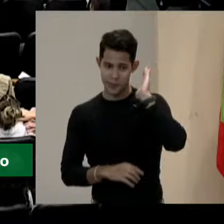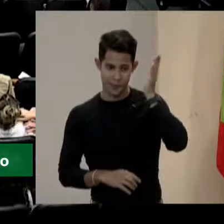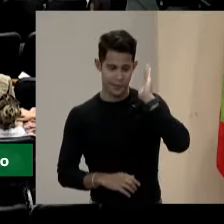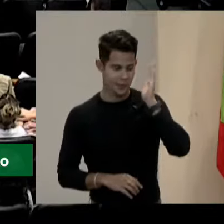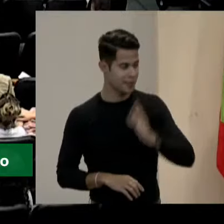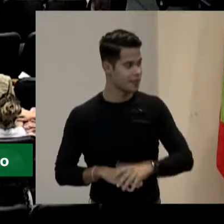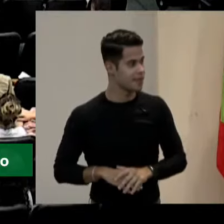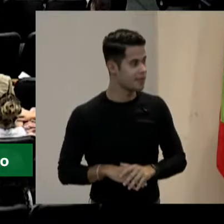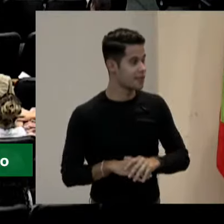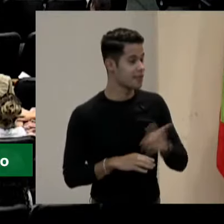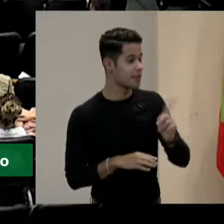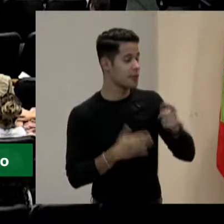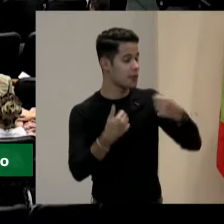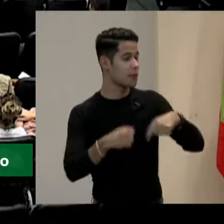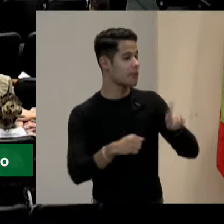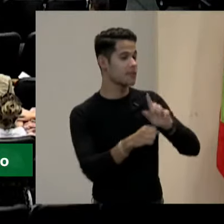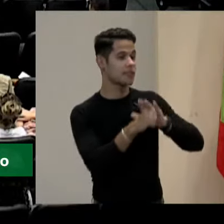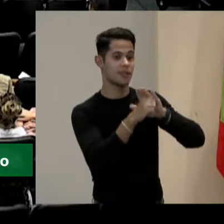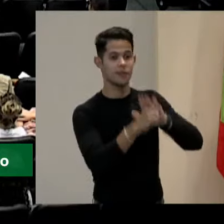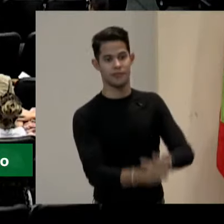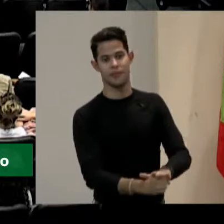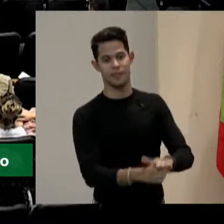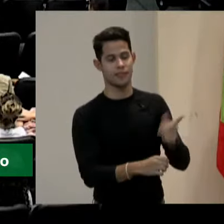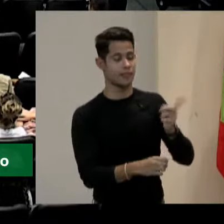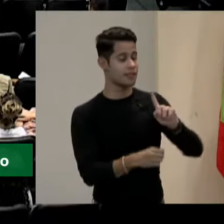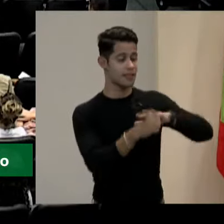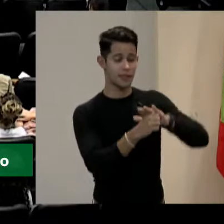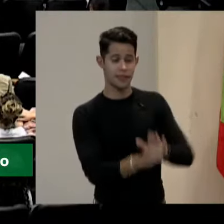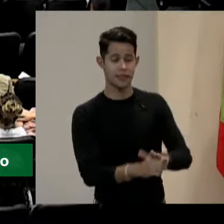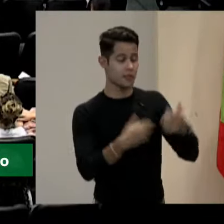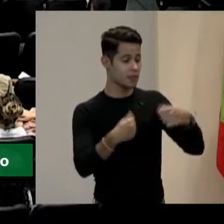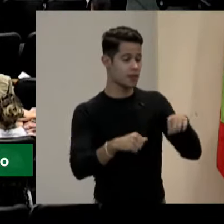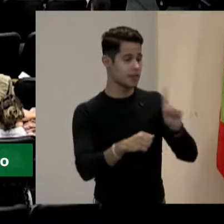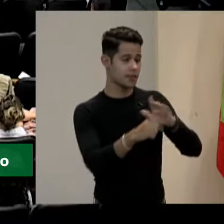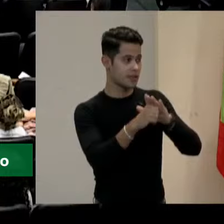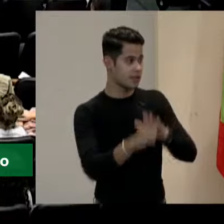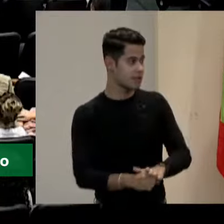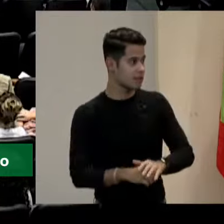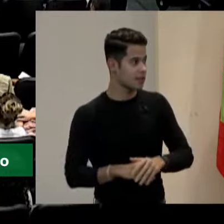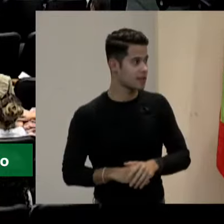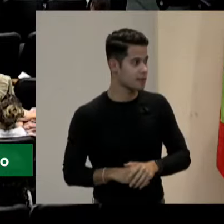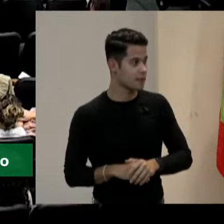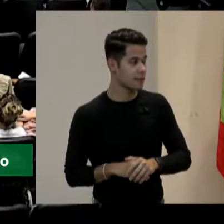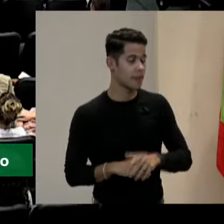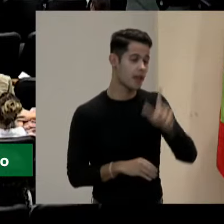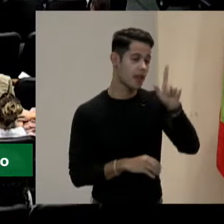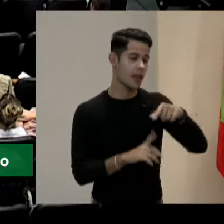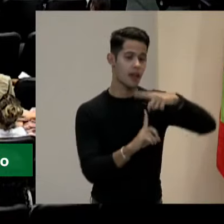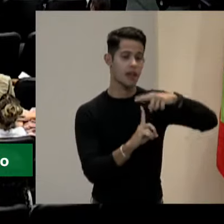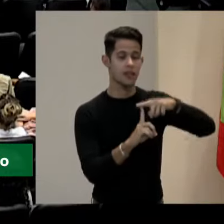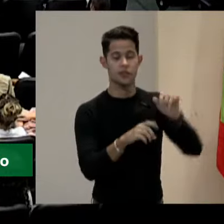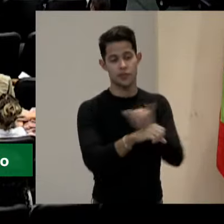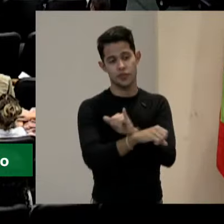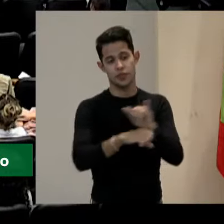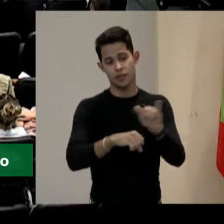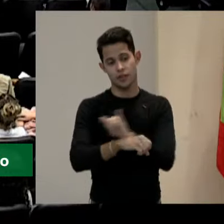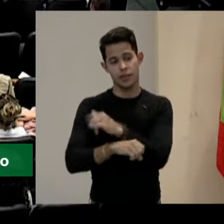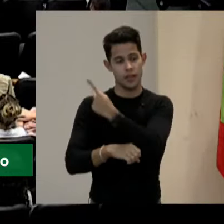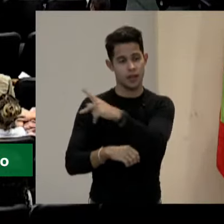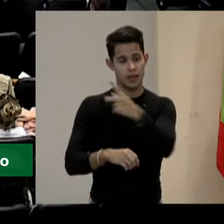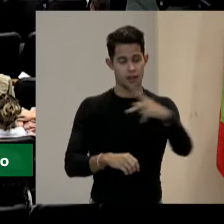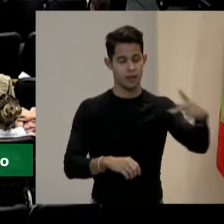Não precisa ofender ninguém. Não precisa ofender o outro. Cada um tem suas habilidades. E minha